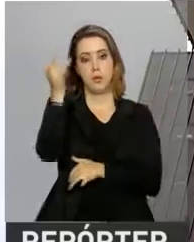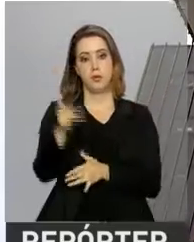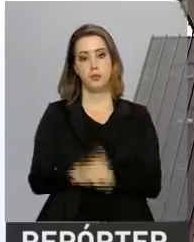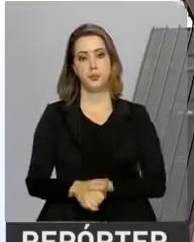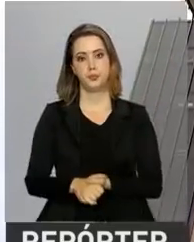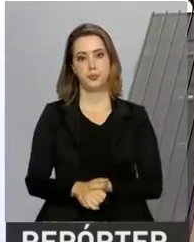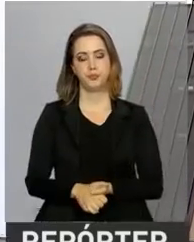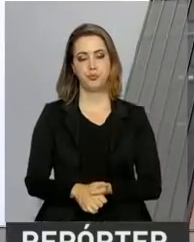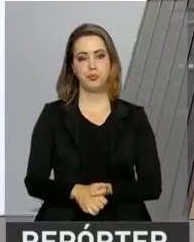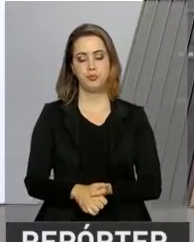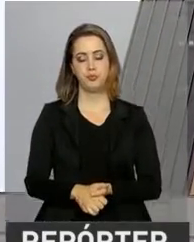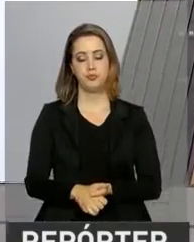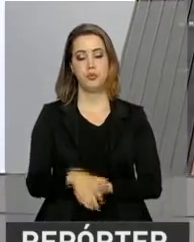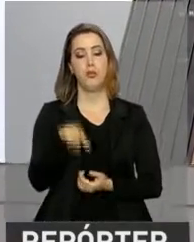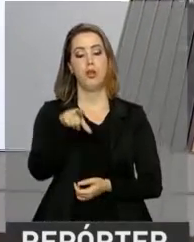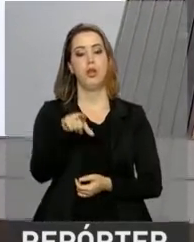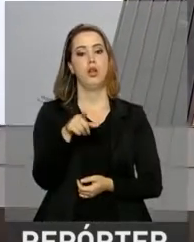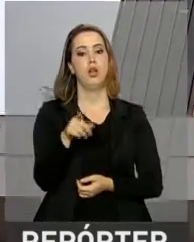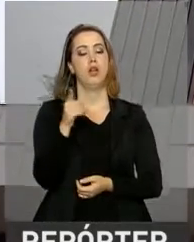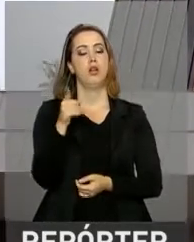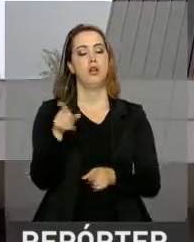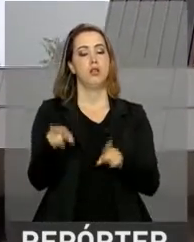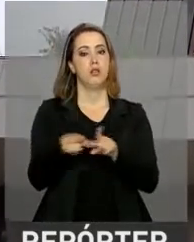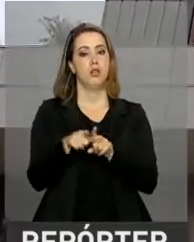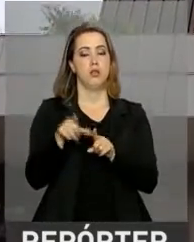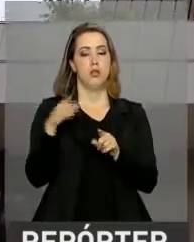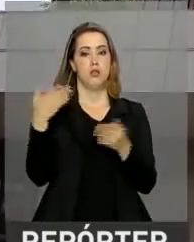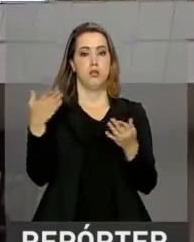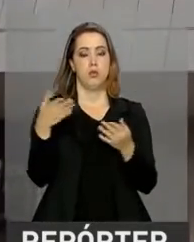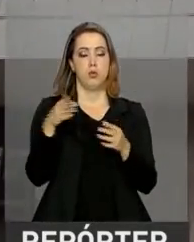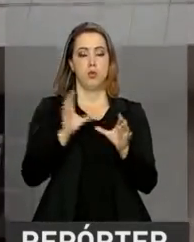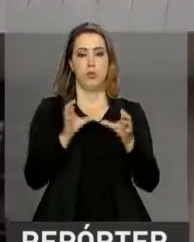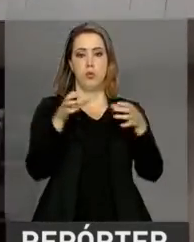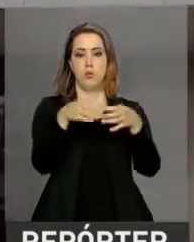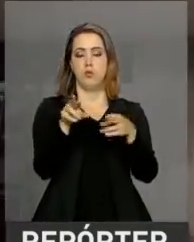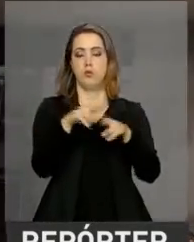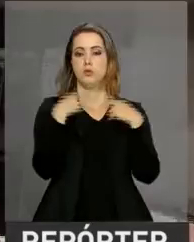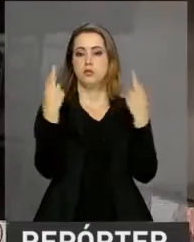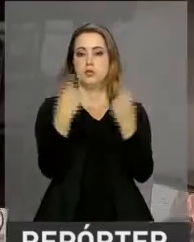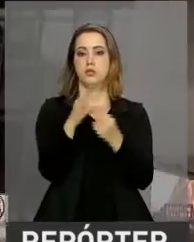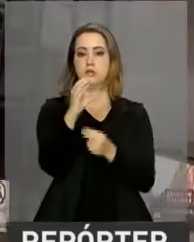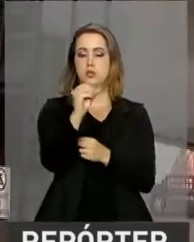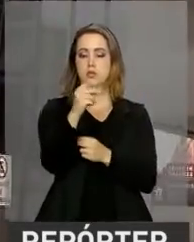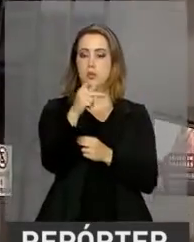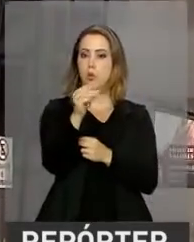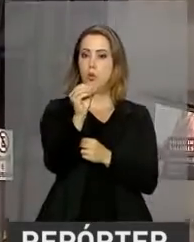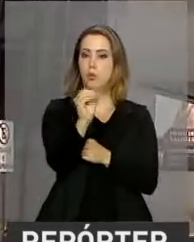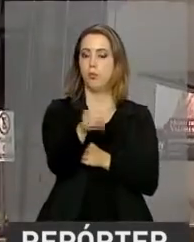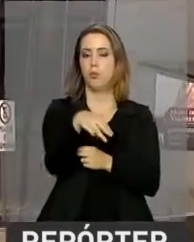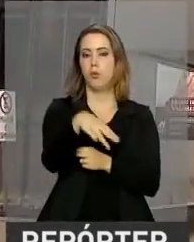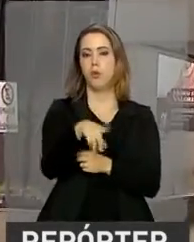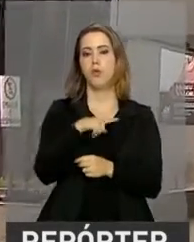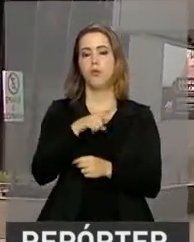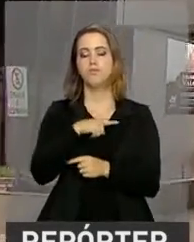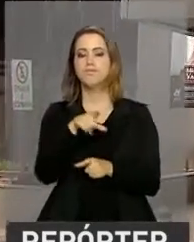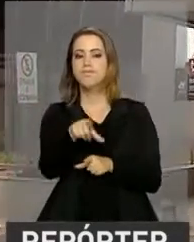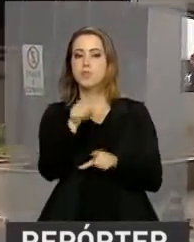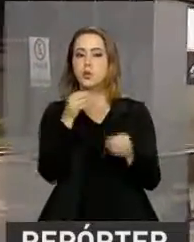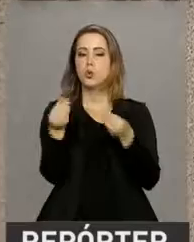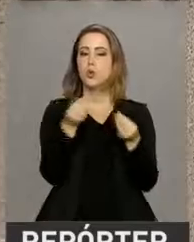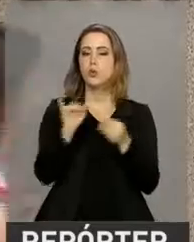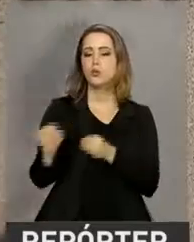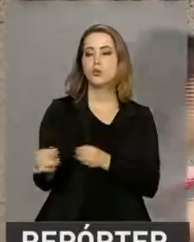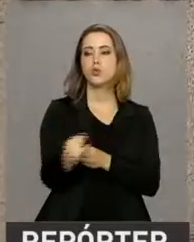é a penúltima reunião do ano do copom o comitê de política monetária do banco central vai decidir se mantém aumenta ou reduz a taxa básica de